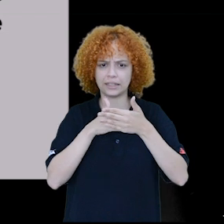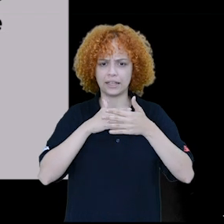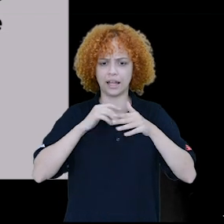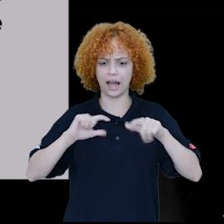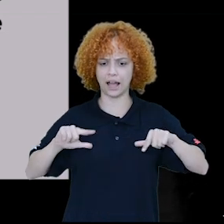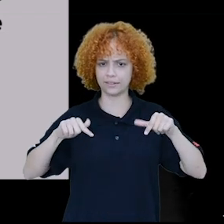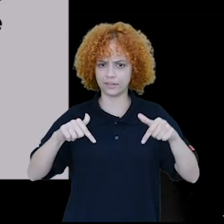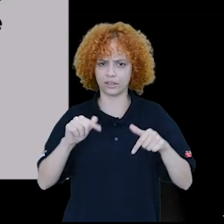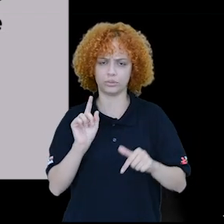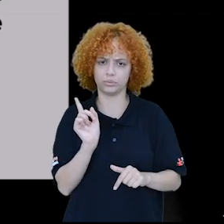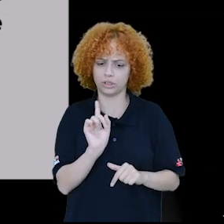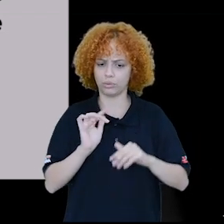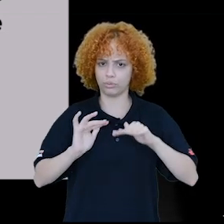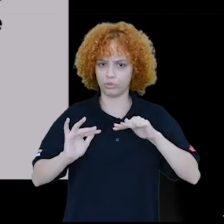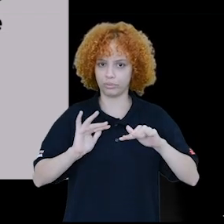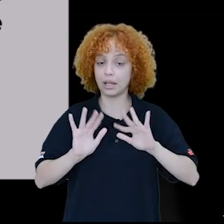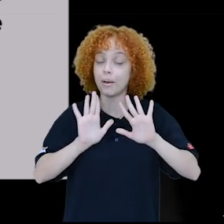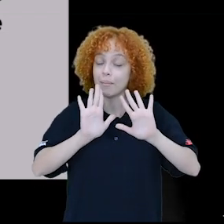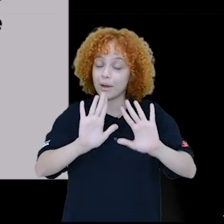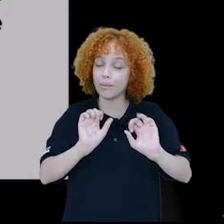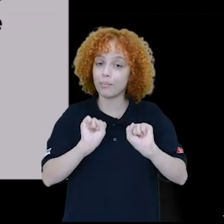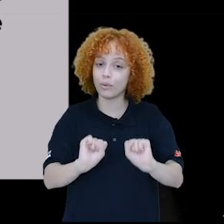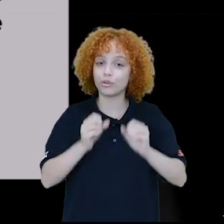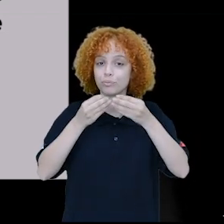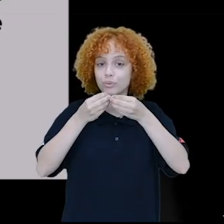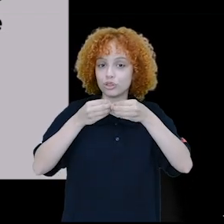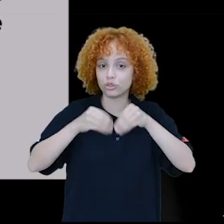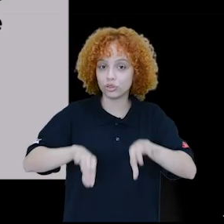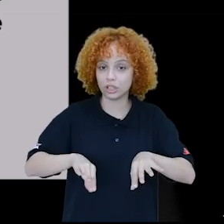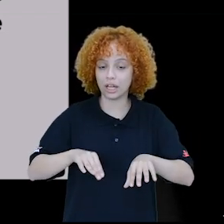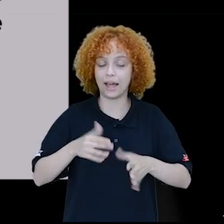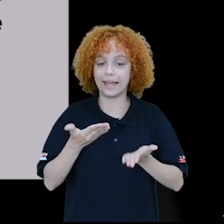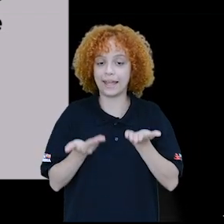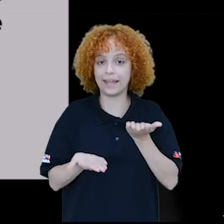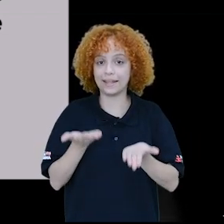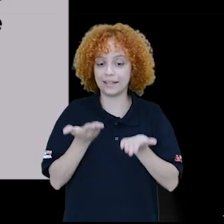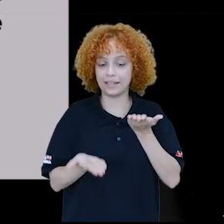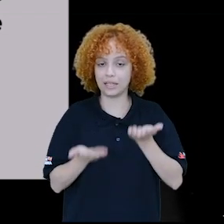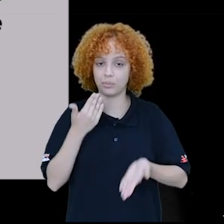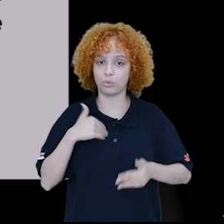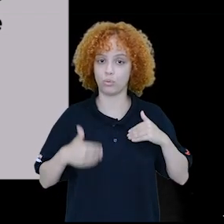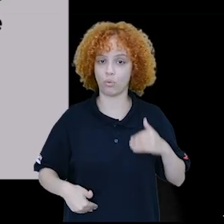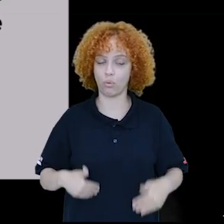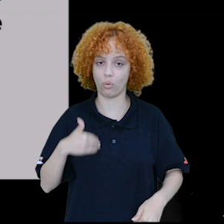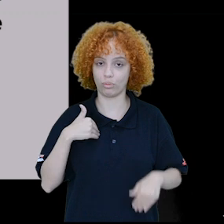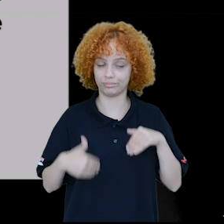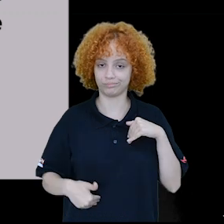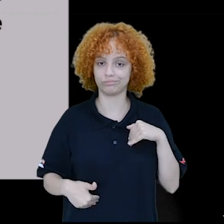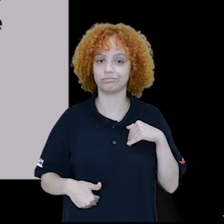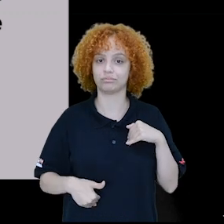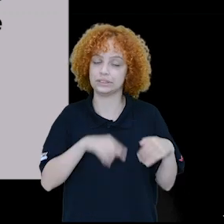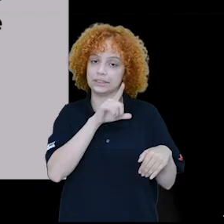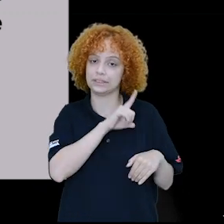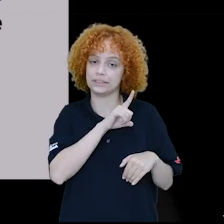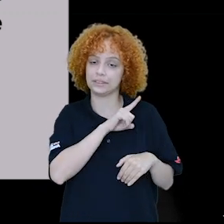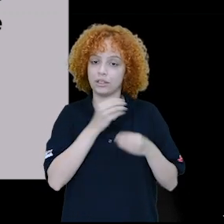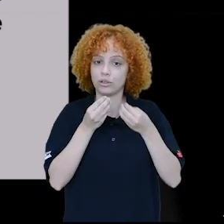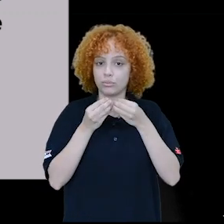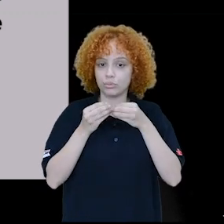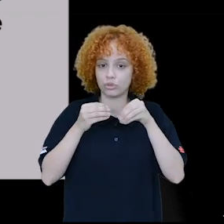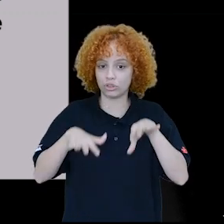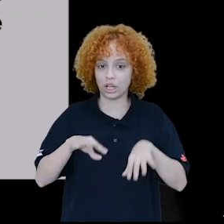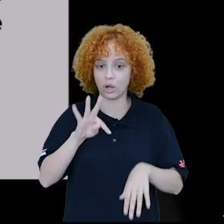movimentos, mas podem comprometer seriamente o equilíbrio corporal, provocar alterações no